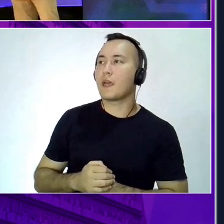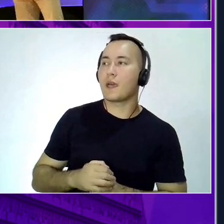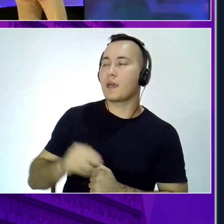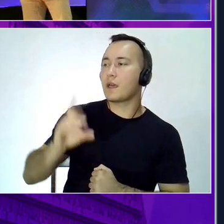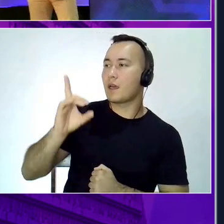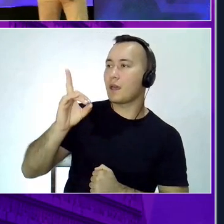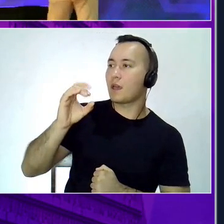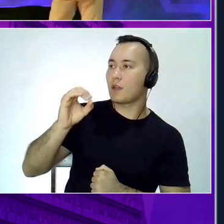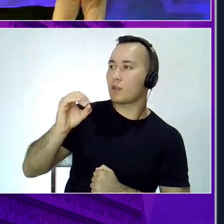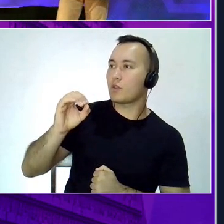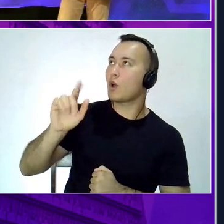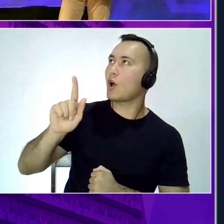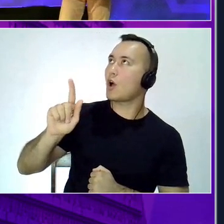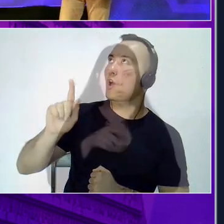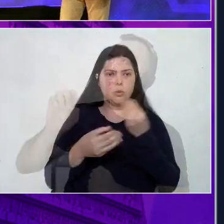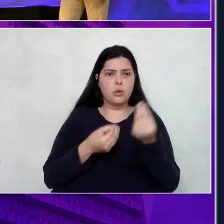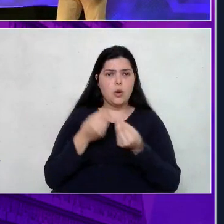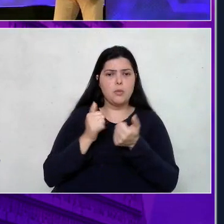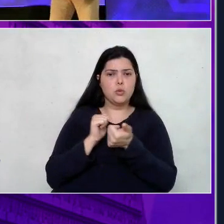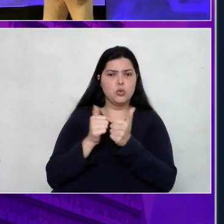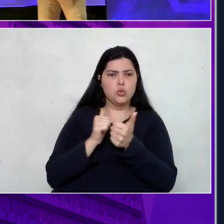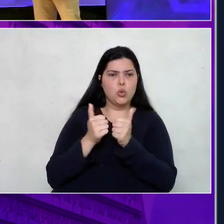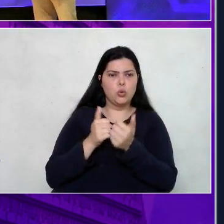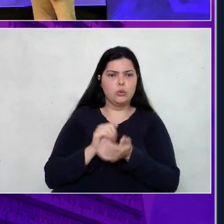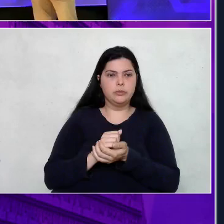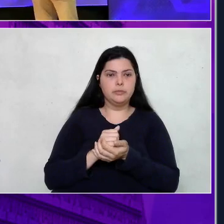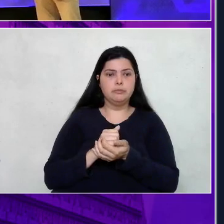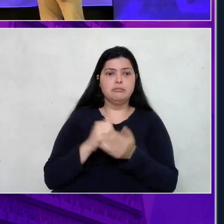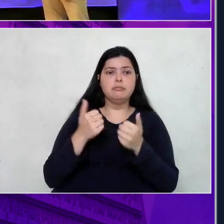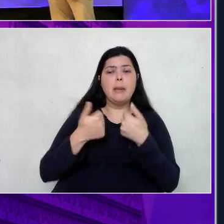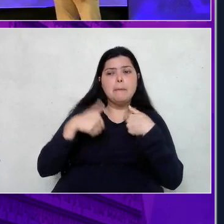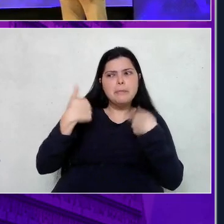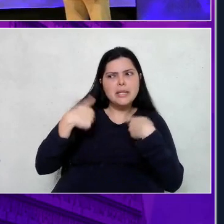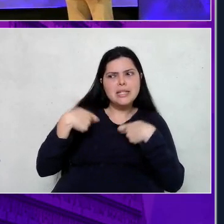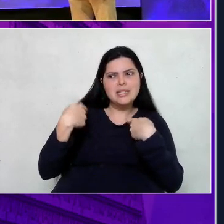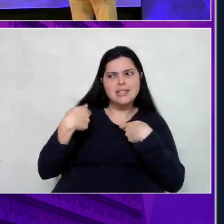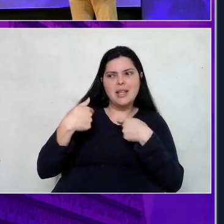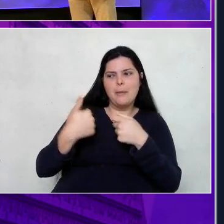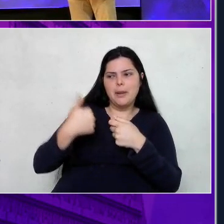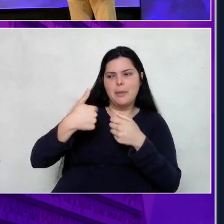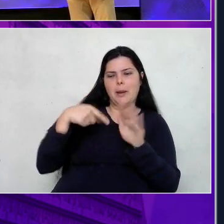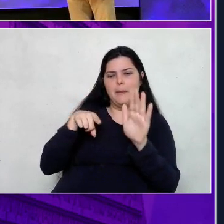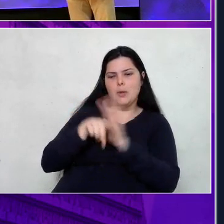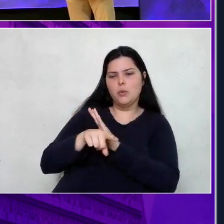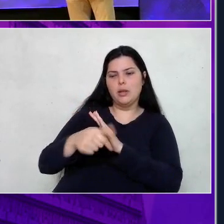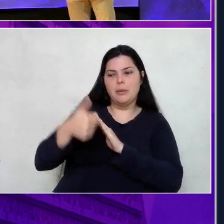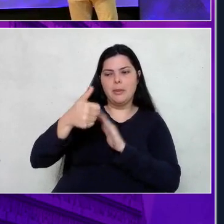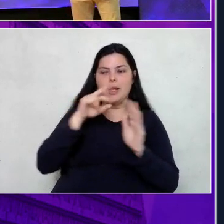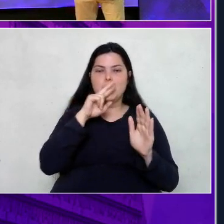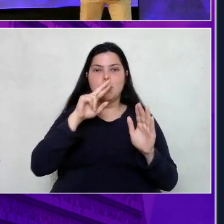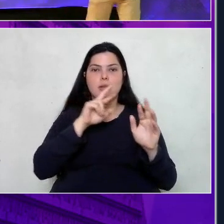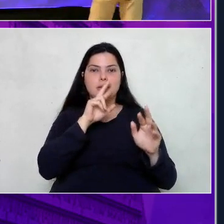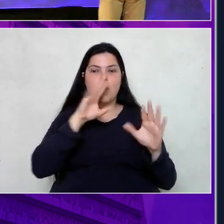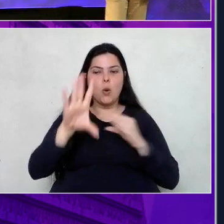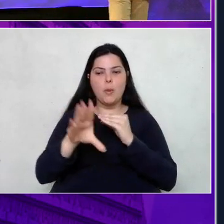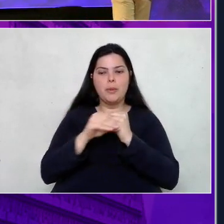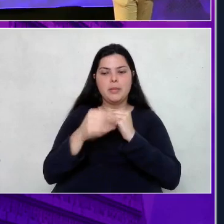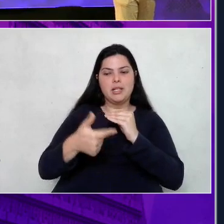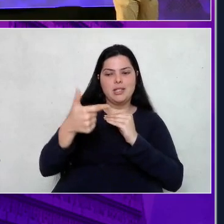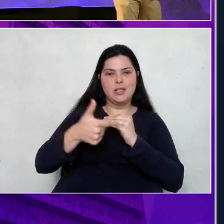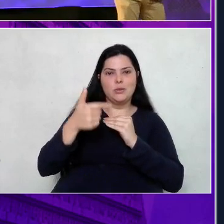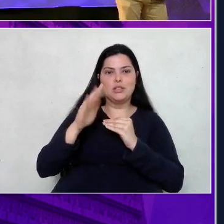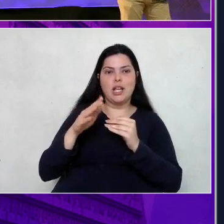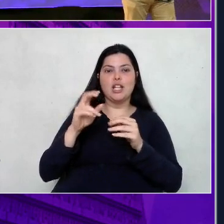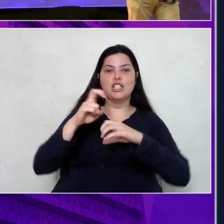jogado esse jogo. Então você precisa da primeira pergunta e da primeira resposta para conseguir responder a segunda. Isso é uma coisa que o GPT está fazendo